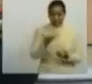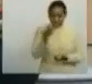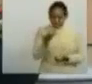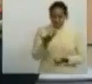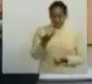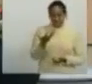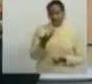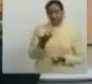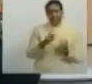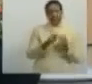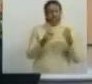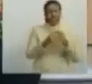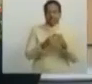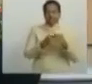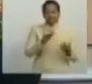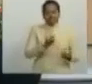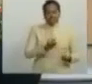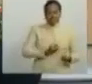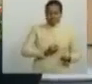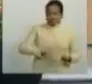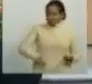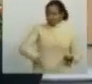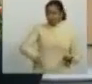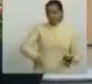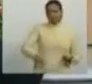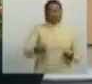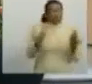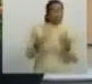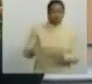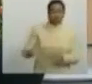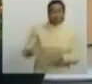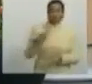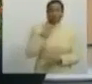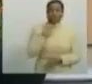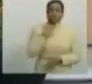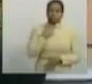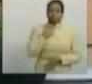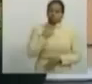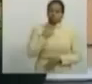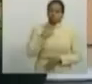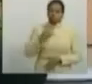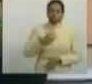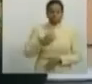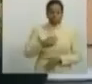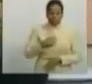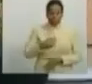Eu não posso apoiar. Não votei e não votarei.